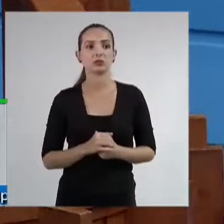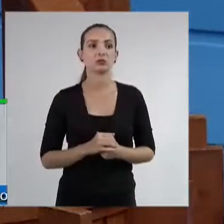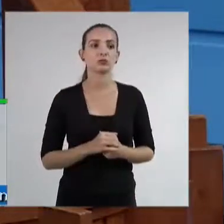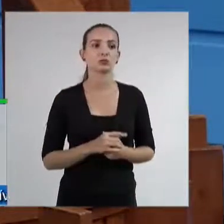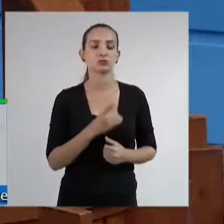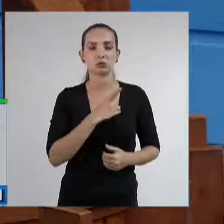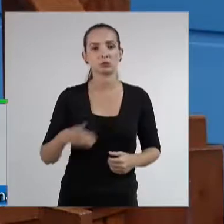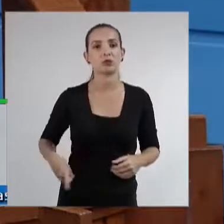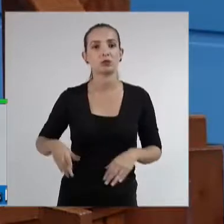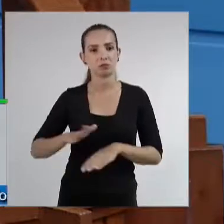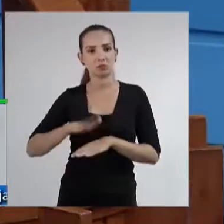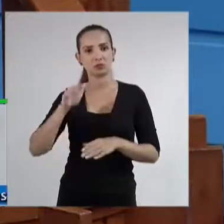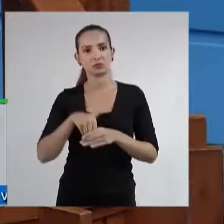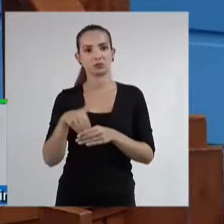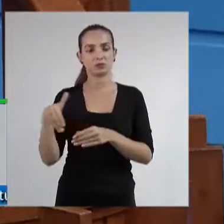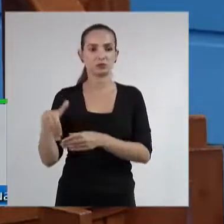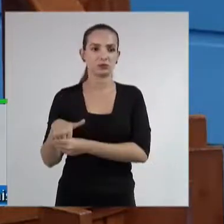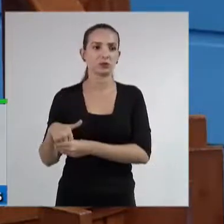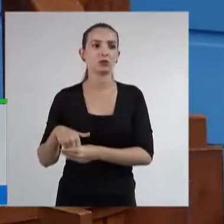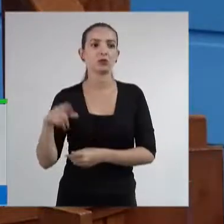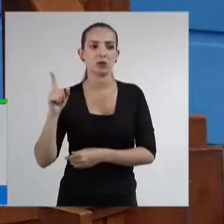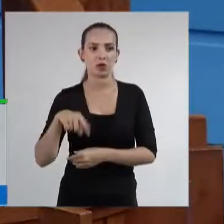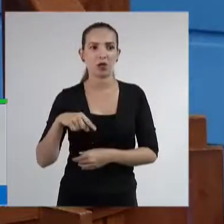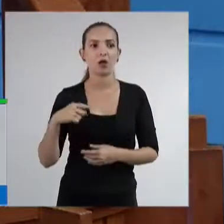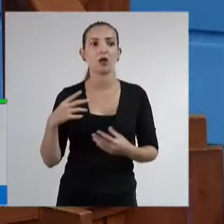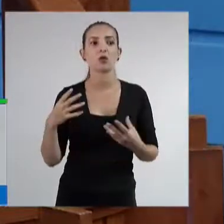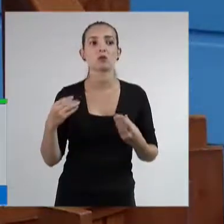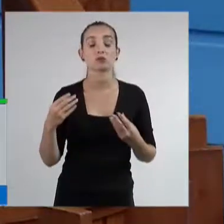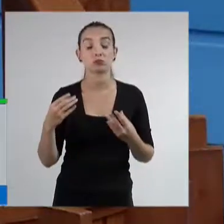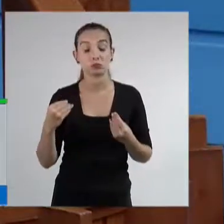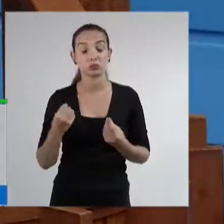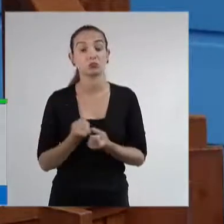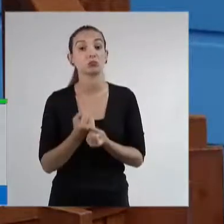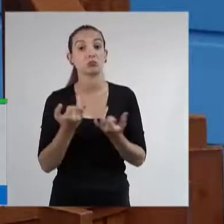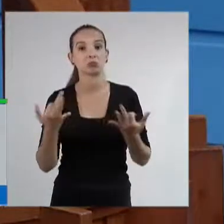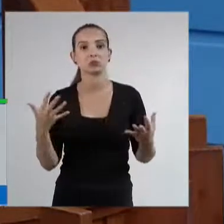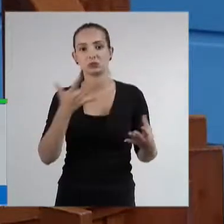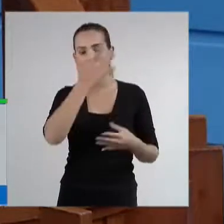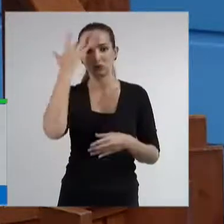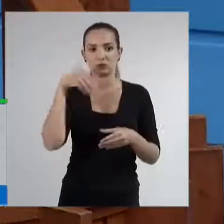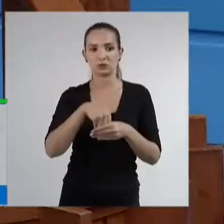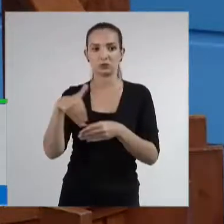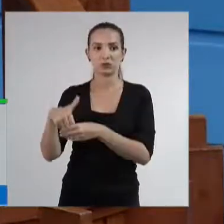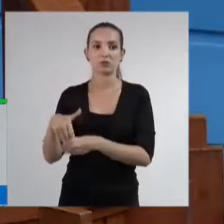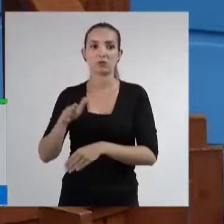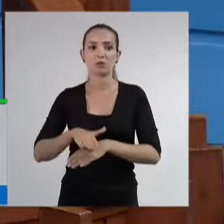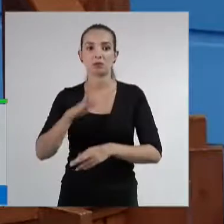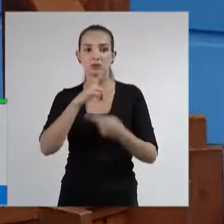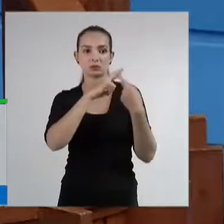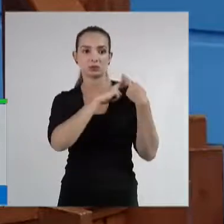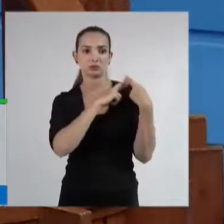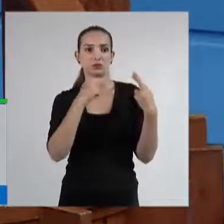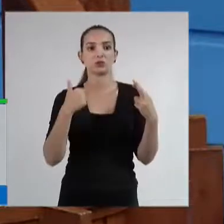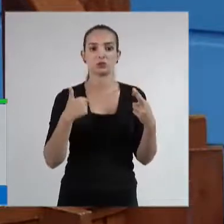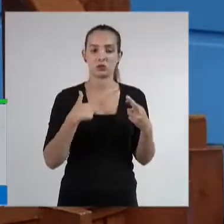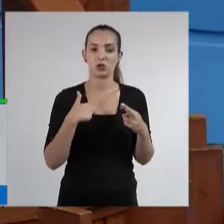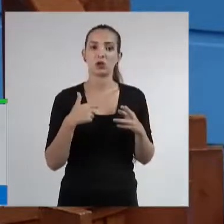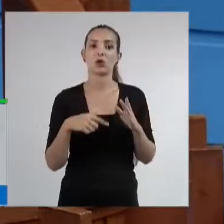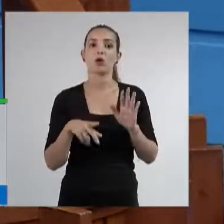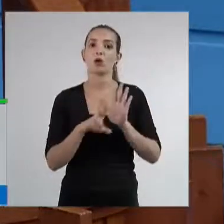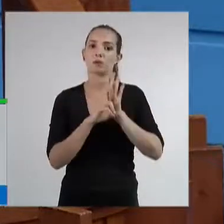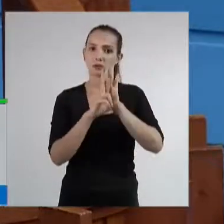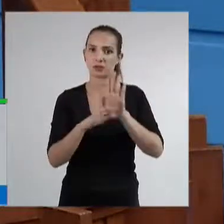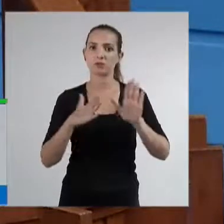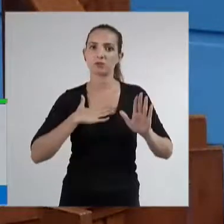uma votação bastante expressiva. Isso aumenta a minha responsabilidade de representar a minha cidade. Assim